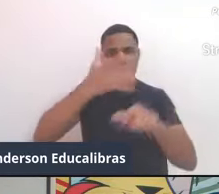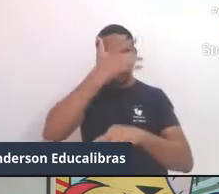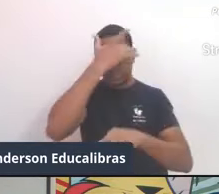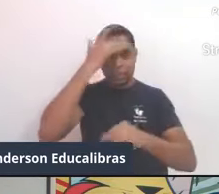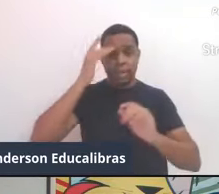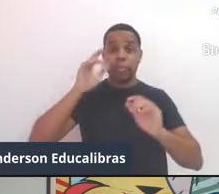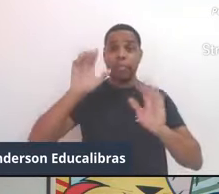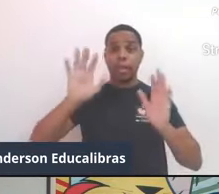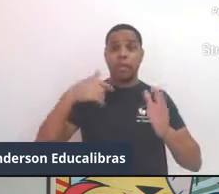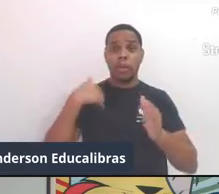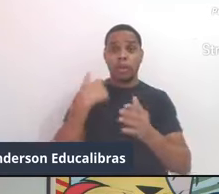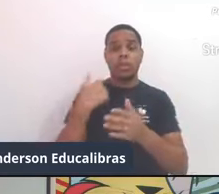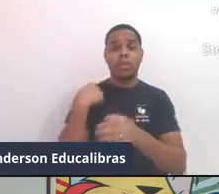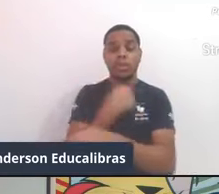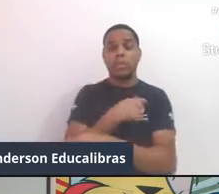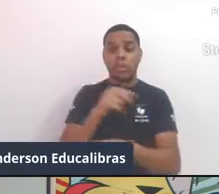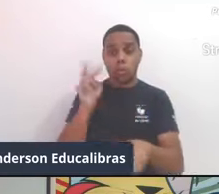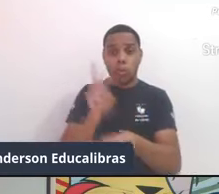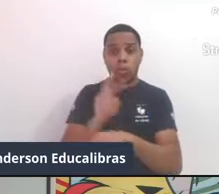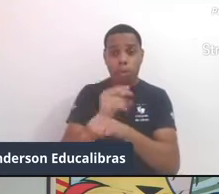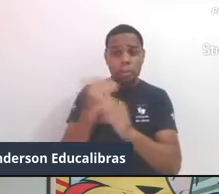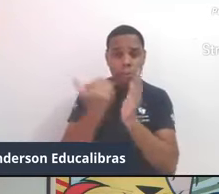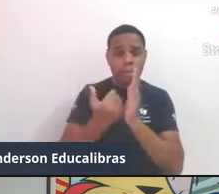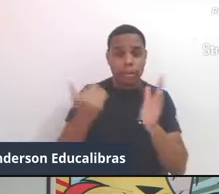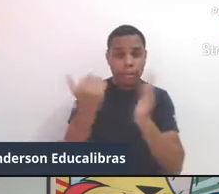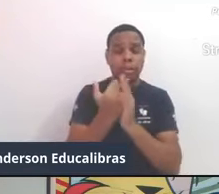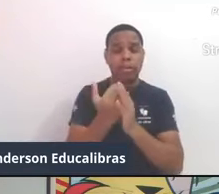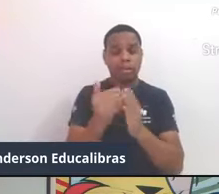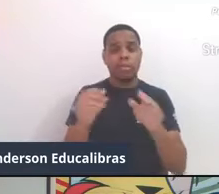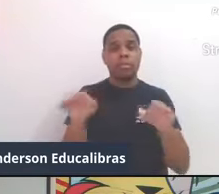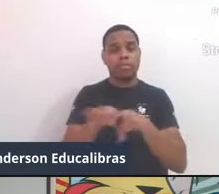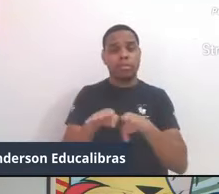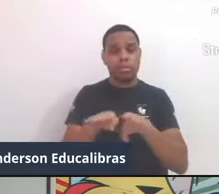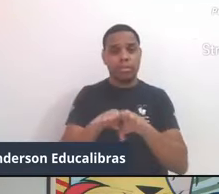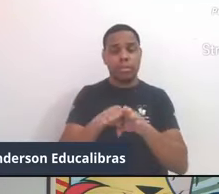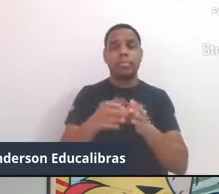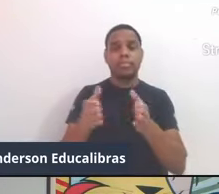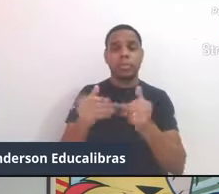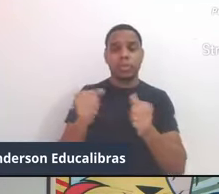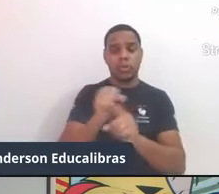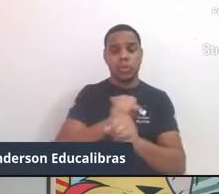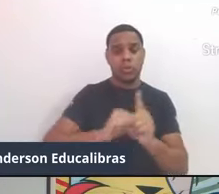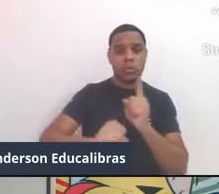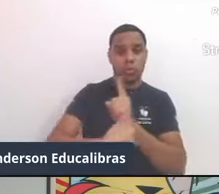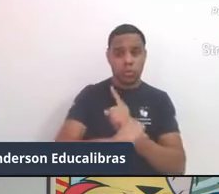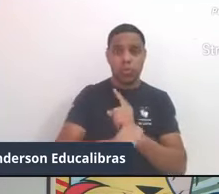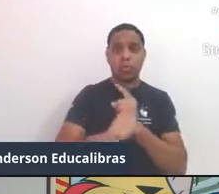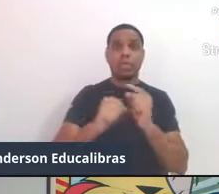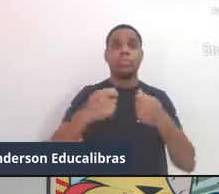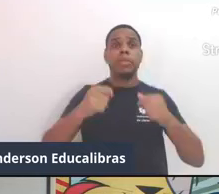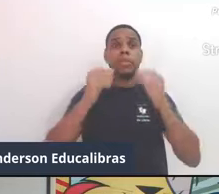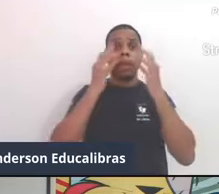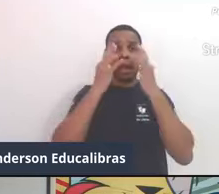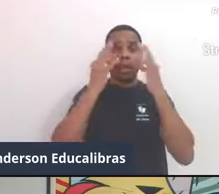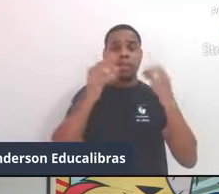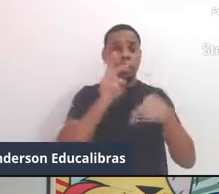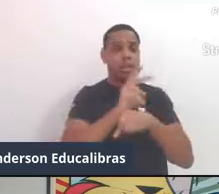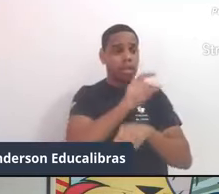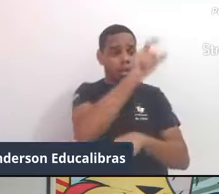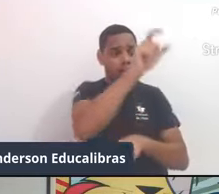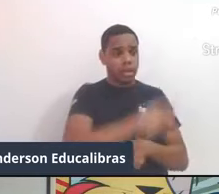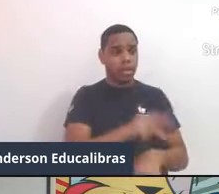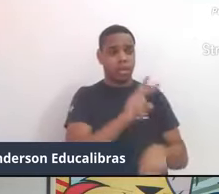essa atenção ainda e exigir, de alguma forma, que a sociedade esteja mais atenta ainda ao outro.